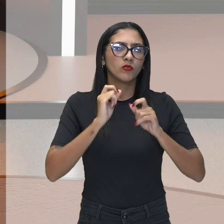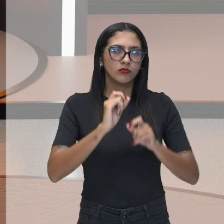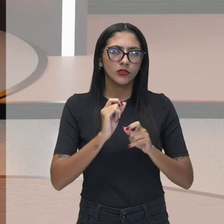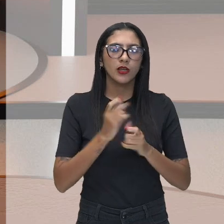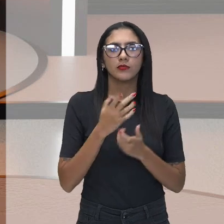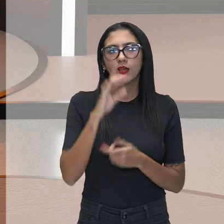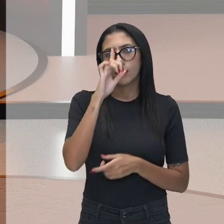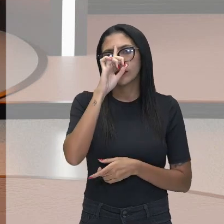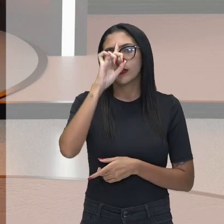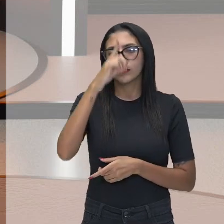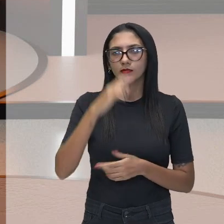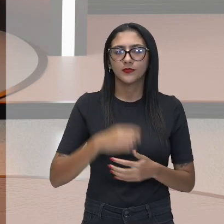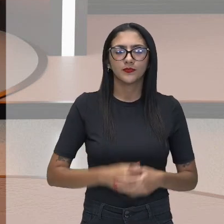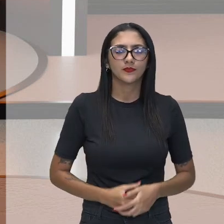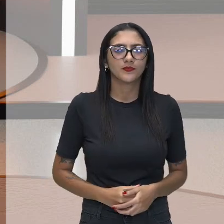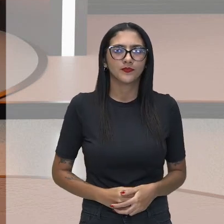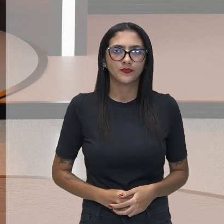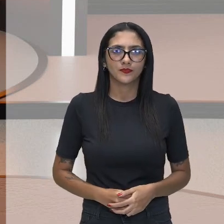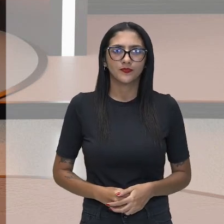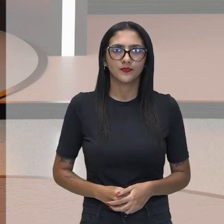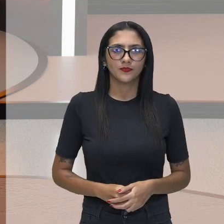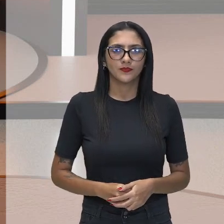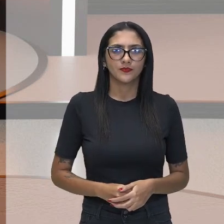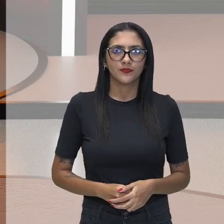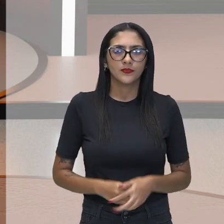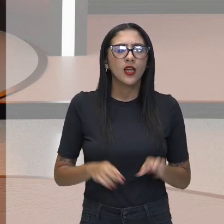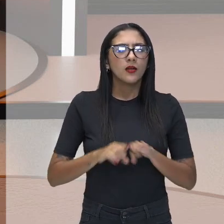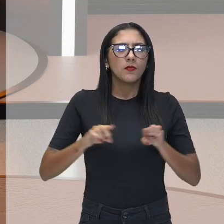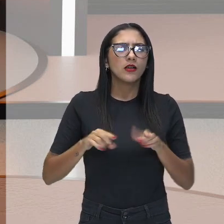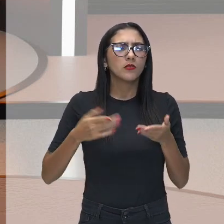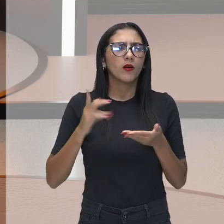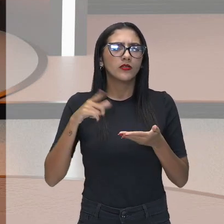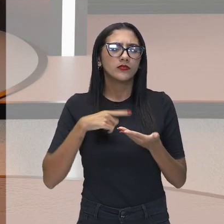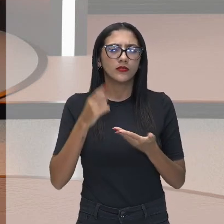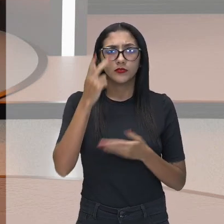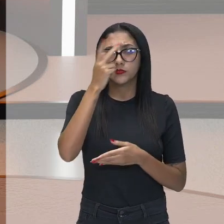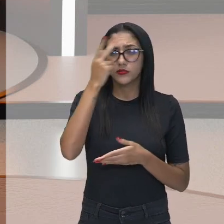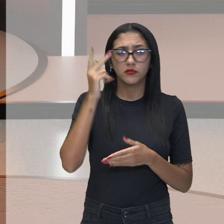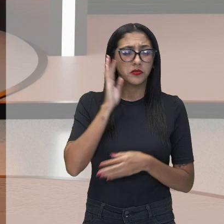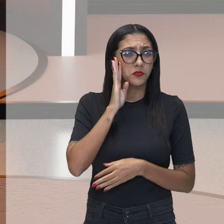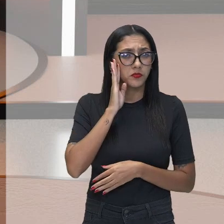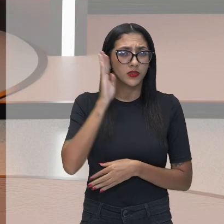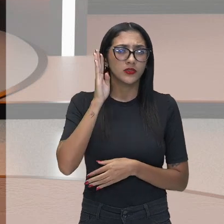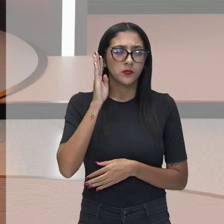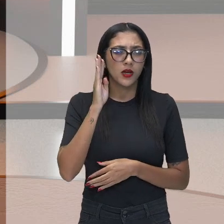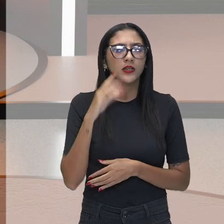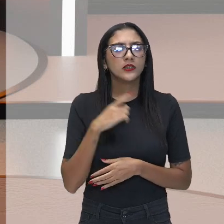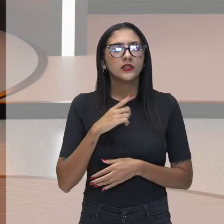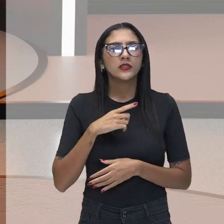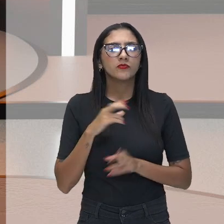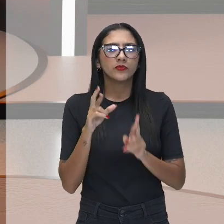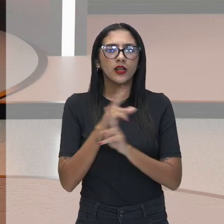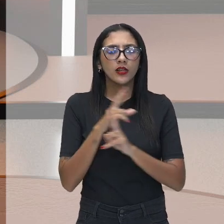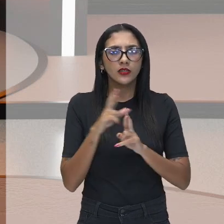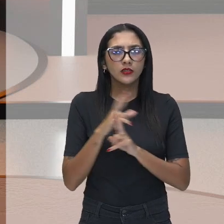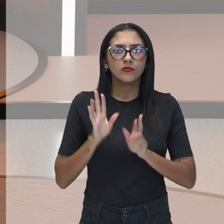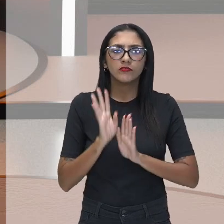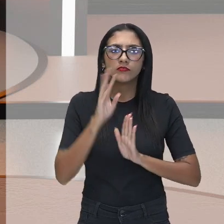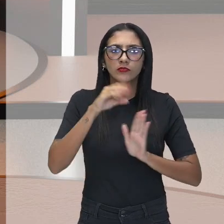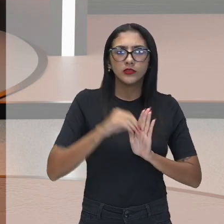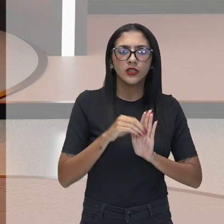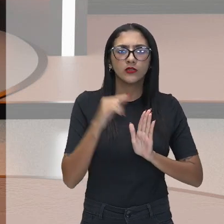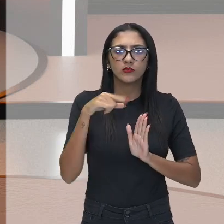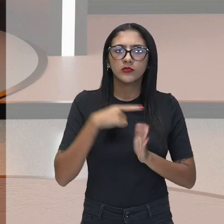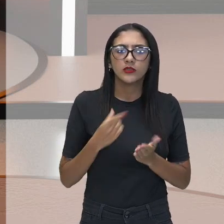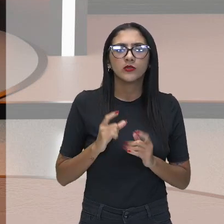positivistas. Ok? Mas quem são os principais personagens envolvidos então aí, tá? Nesse processo